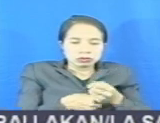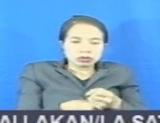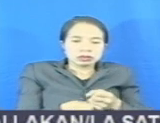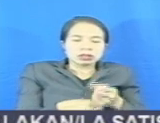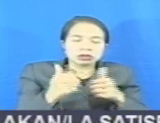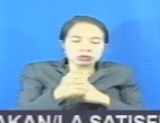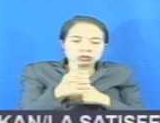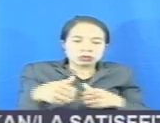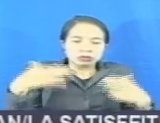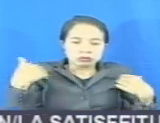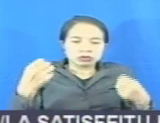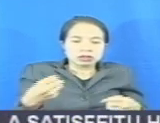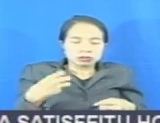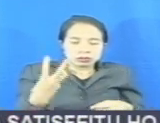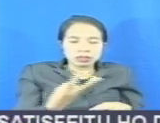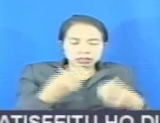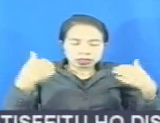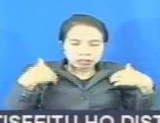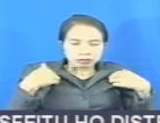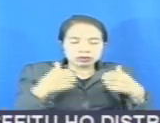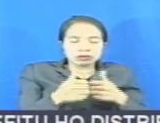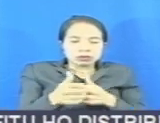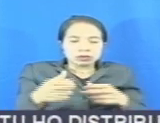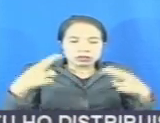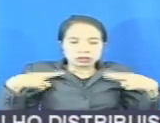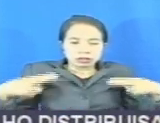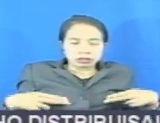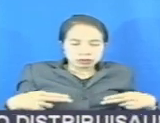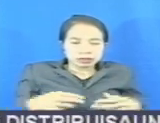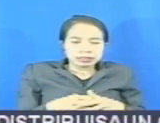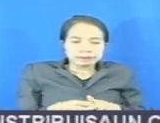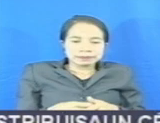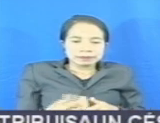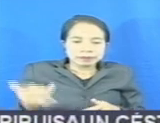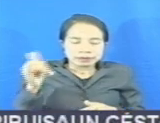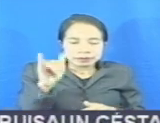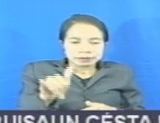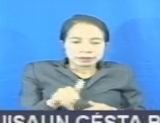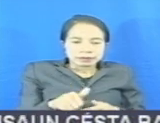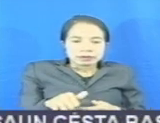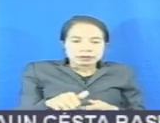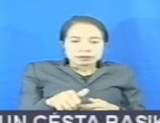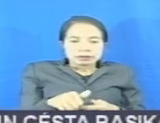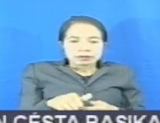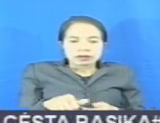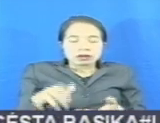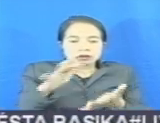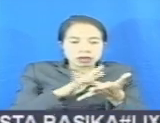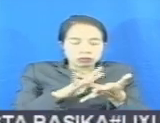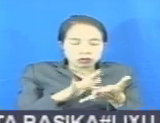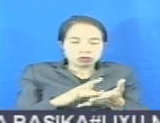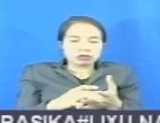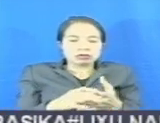Por exemplo, parte Saudi ni nia na sirba além de ser batau abates batang